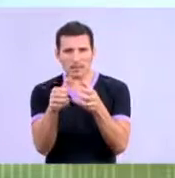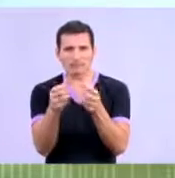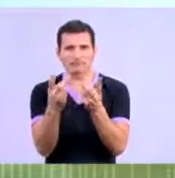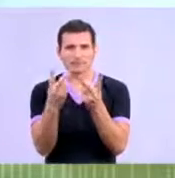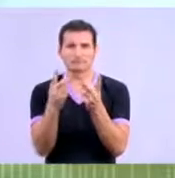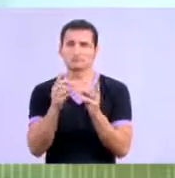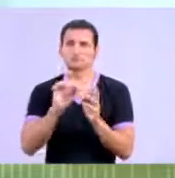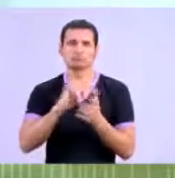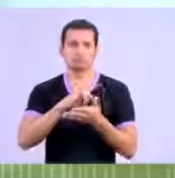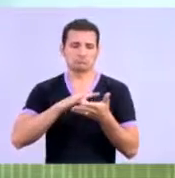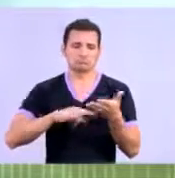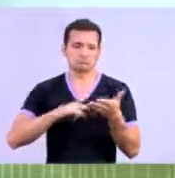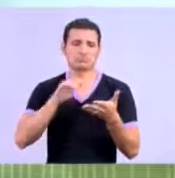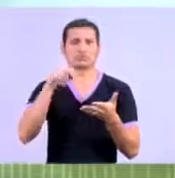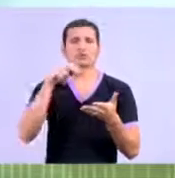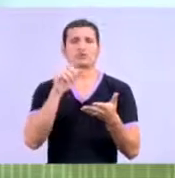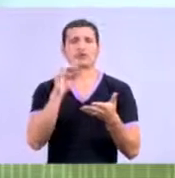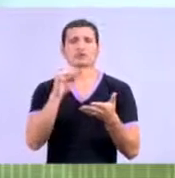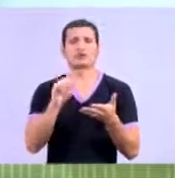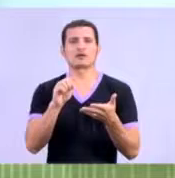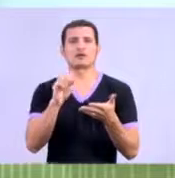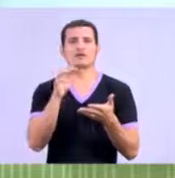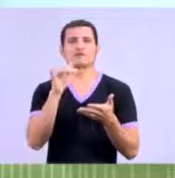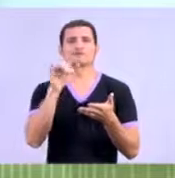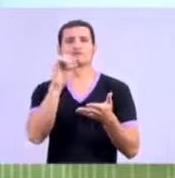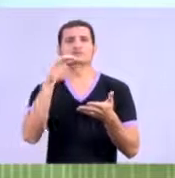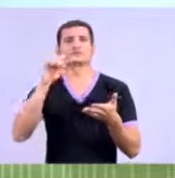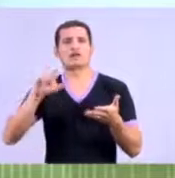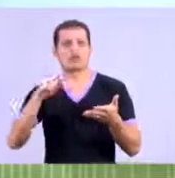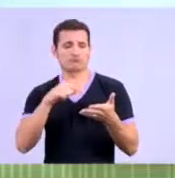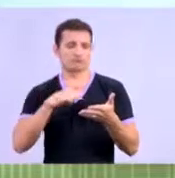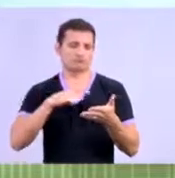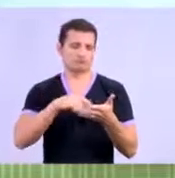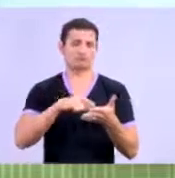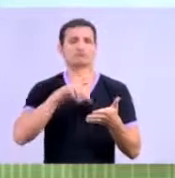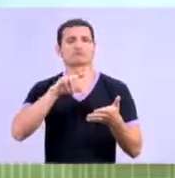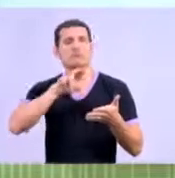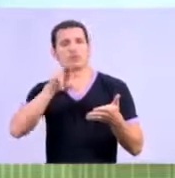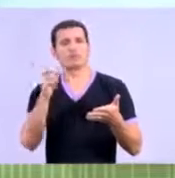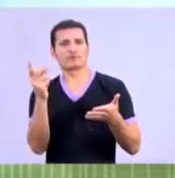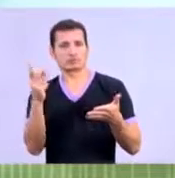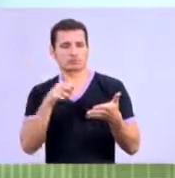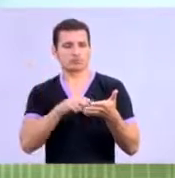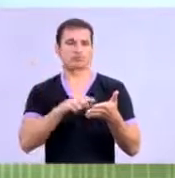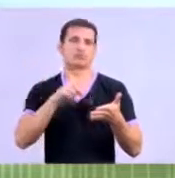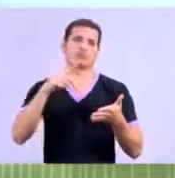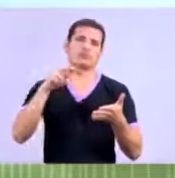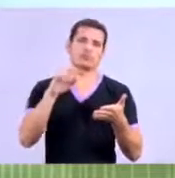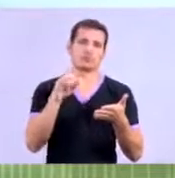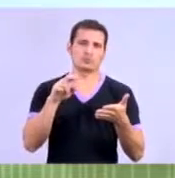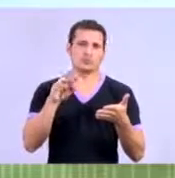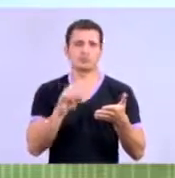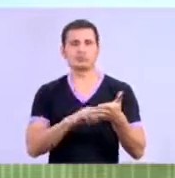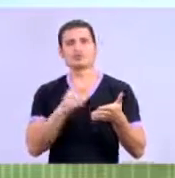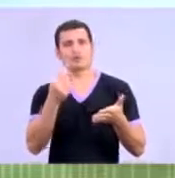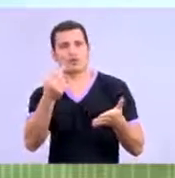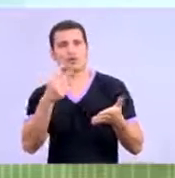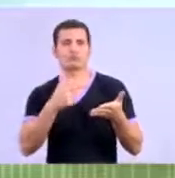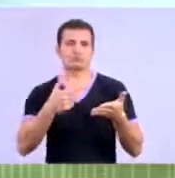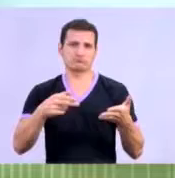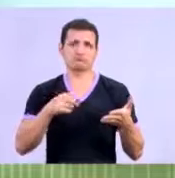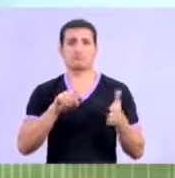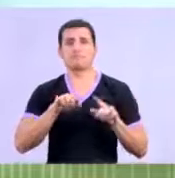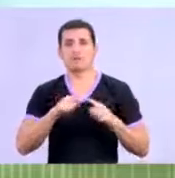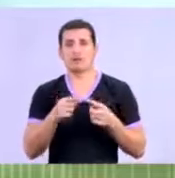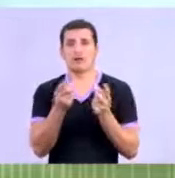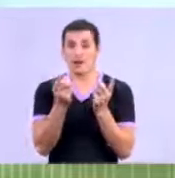nota fiscal que lá está definindo o que é uma venda, que tem o vendedor, a data, os produtos que fazem parte, o valor, o desconto. Mas a venda em si não